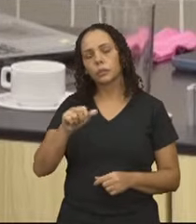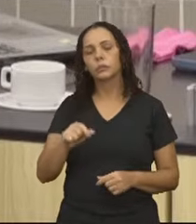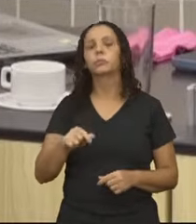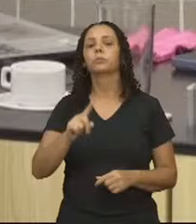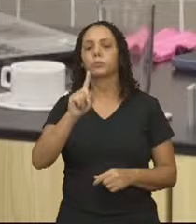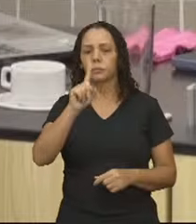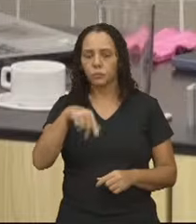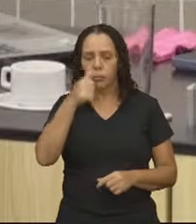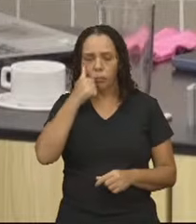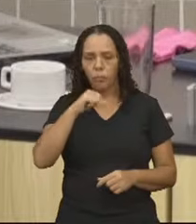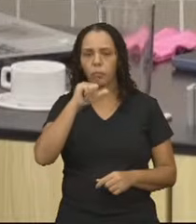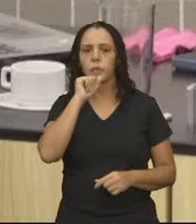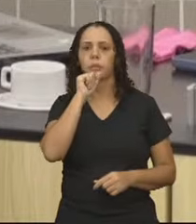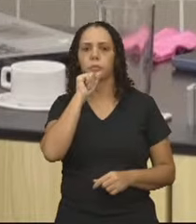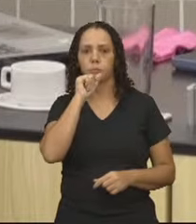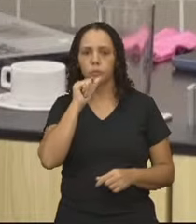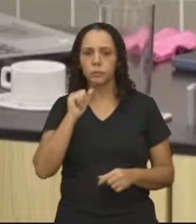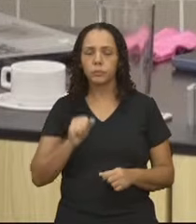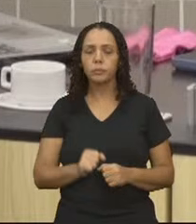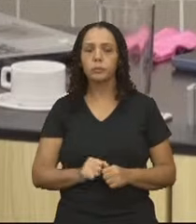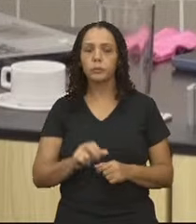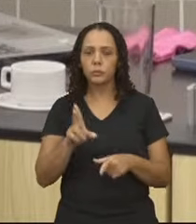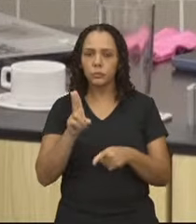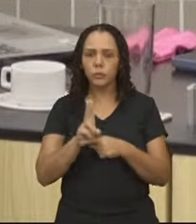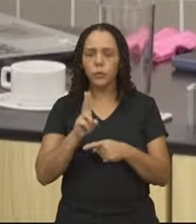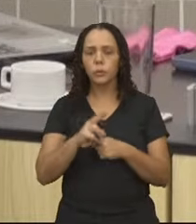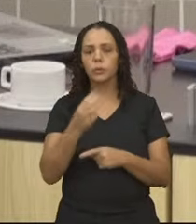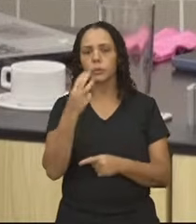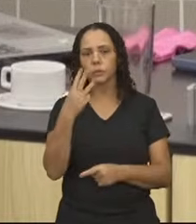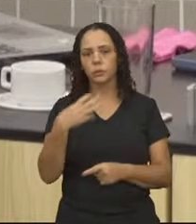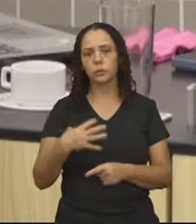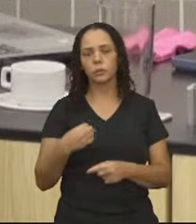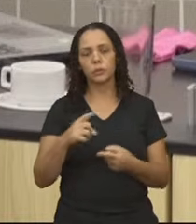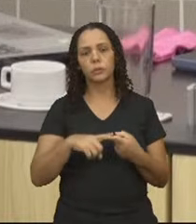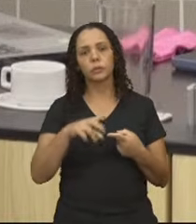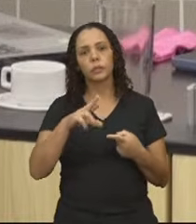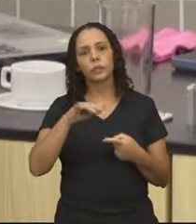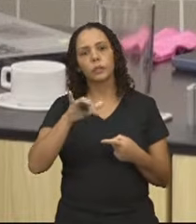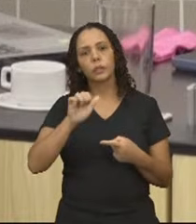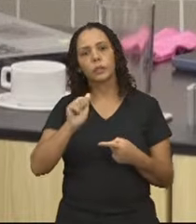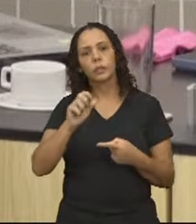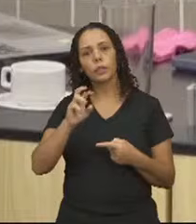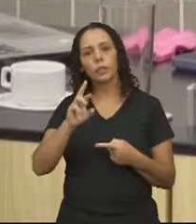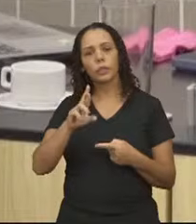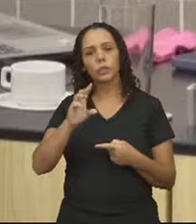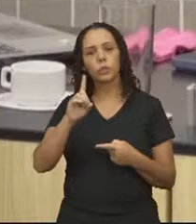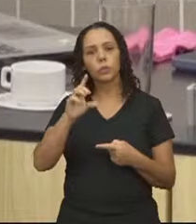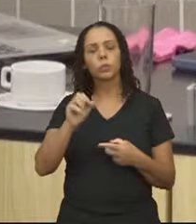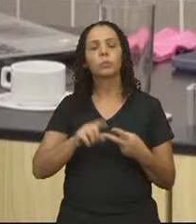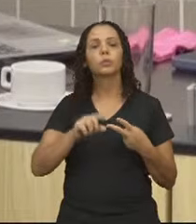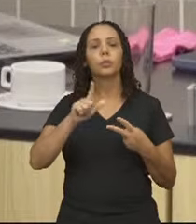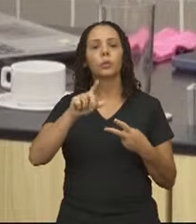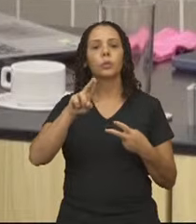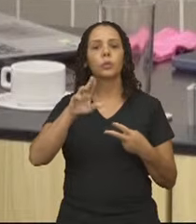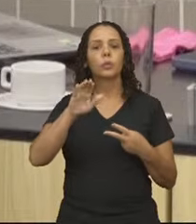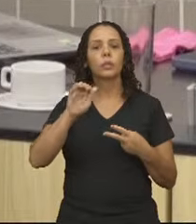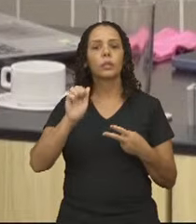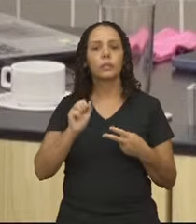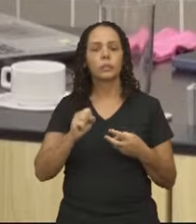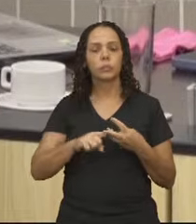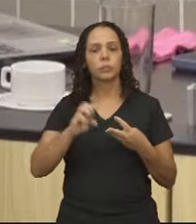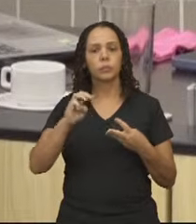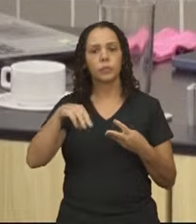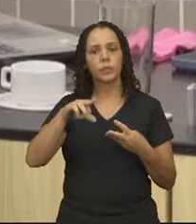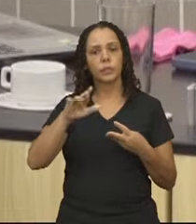mãe dedicada de 3 filhos, Ricardo, Lucas e Miriam, que refletem o legado